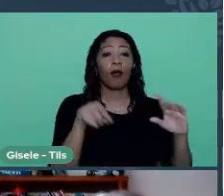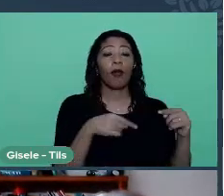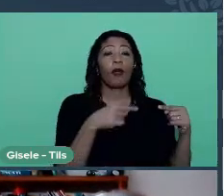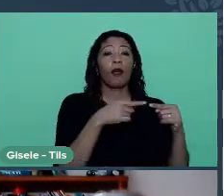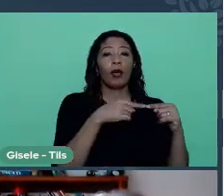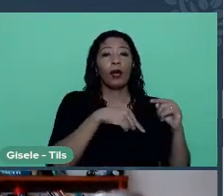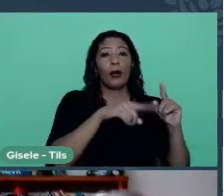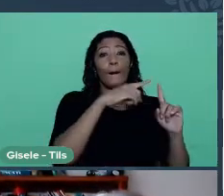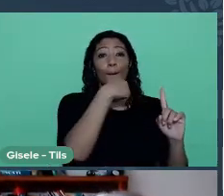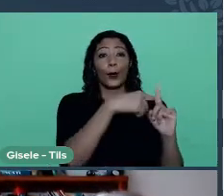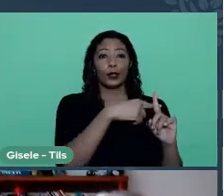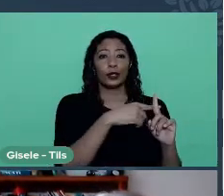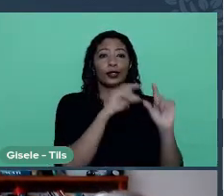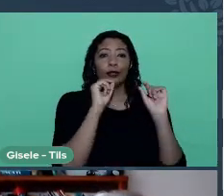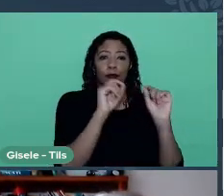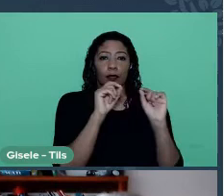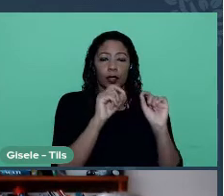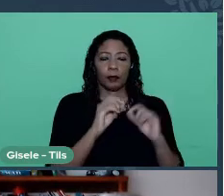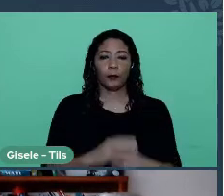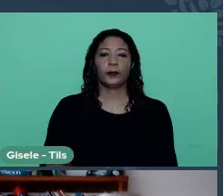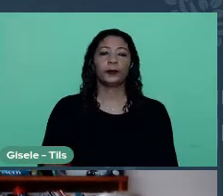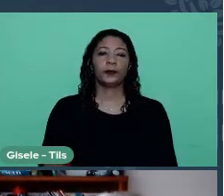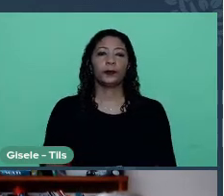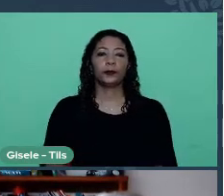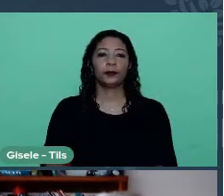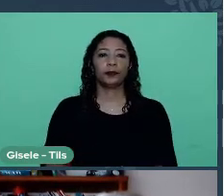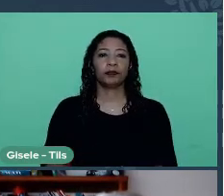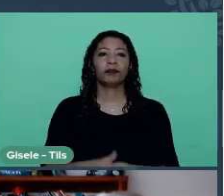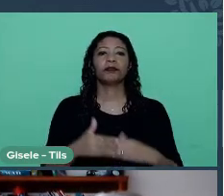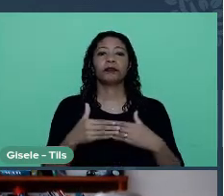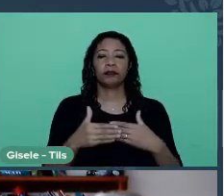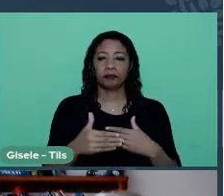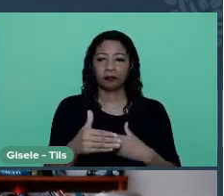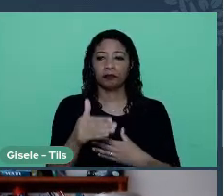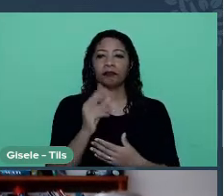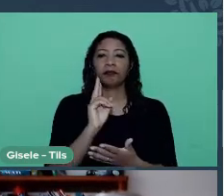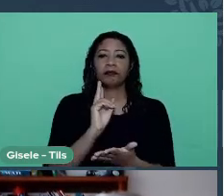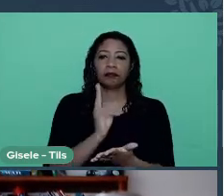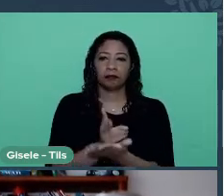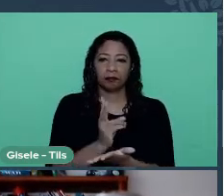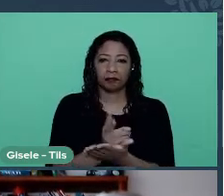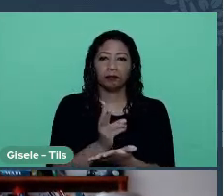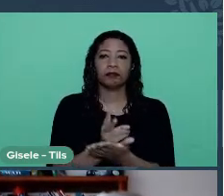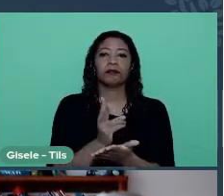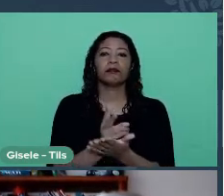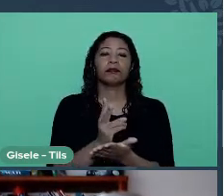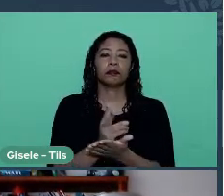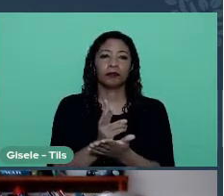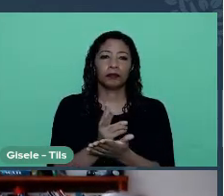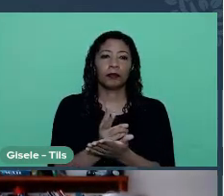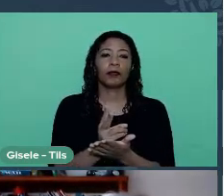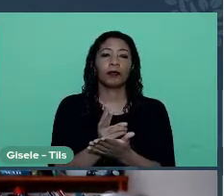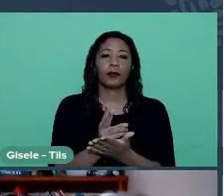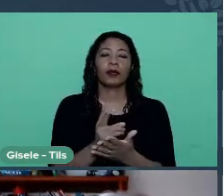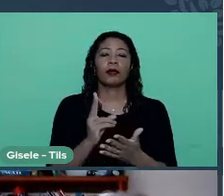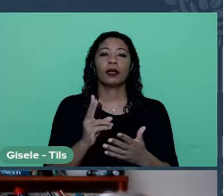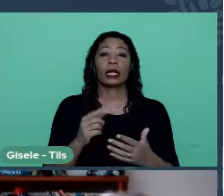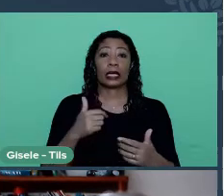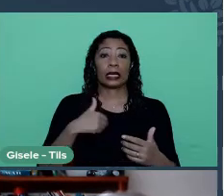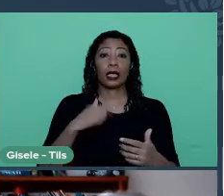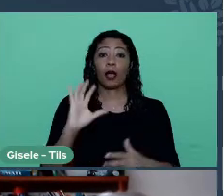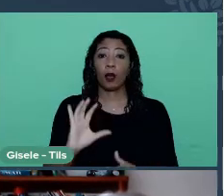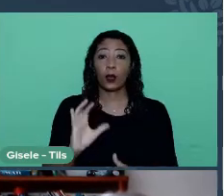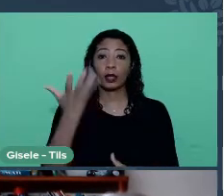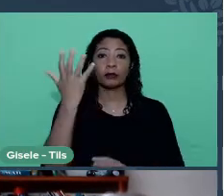é que, à medida que a frequência vai aumentando e eu estou exposto a determinadas